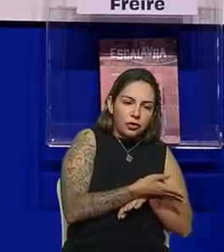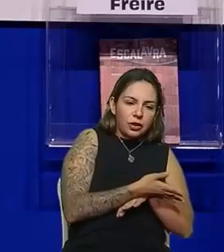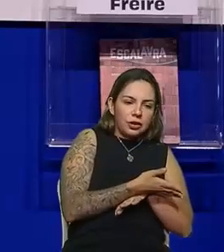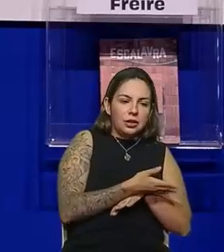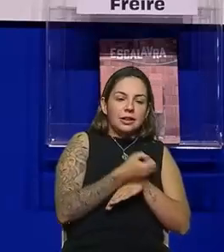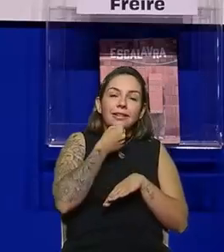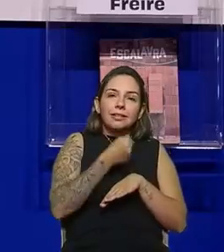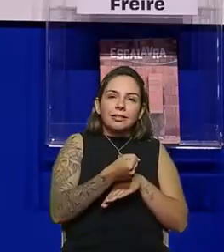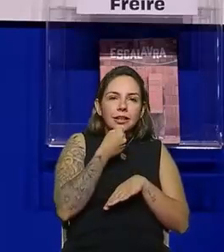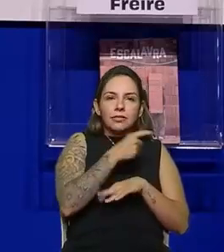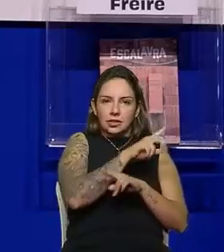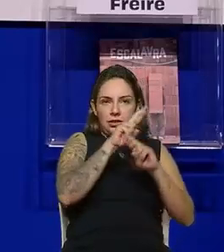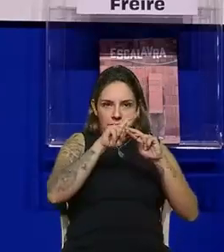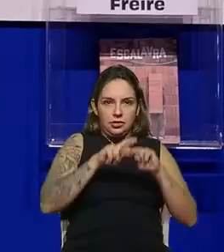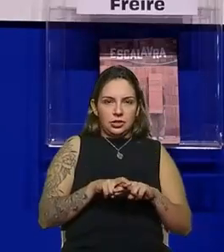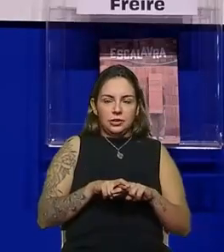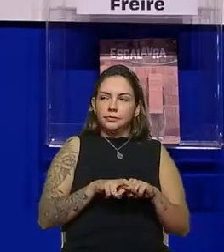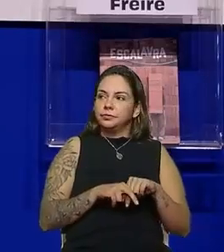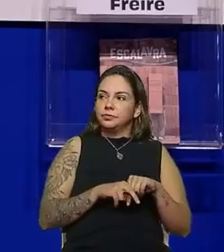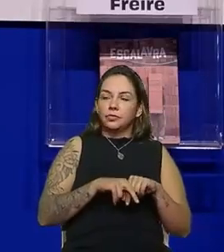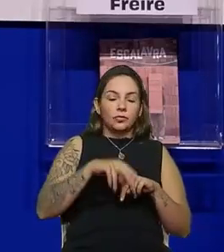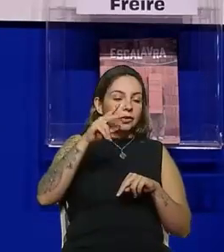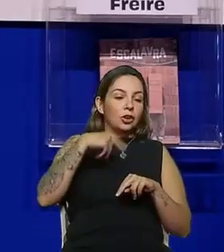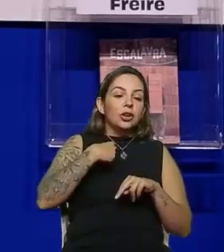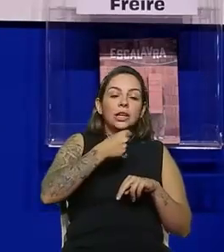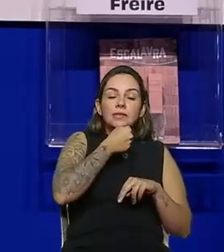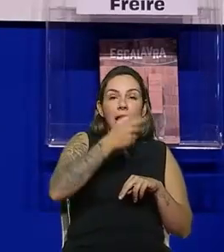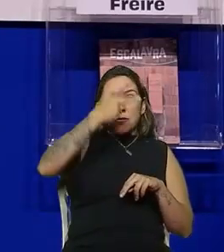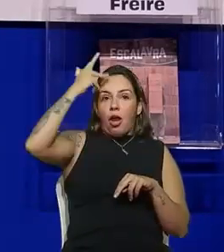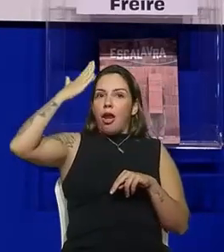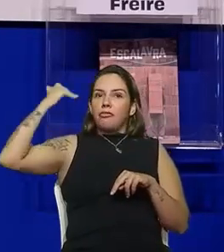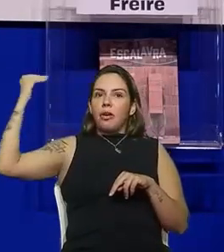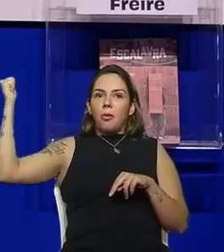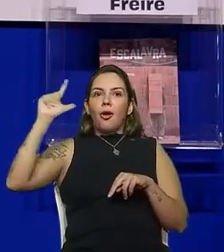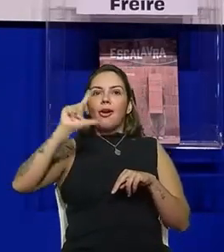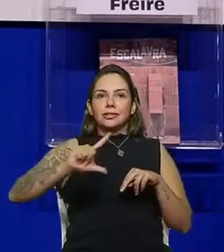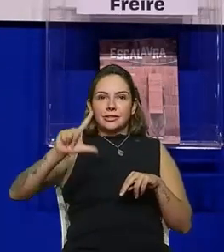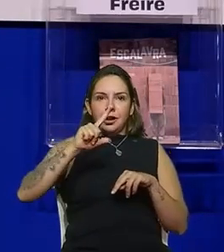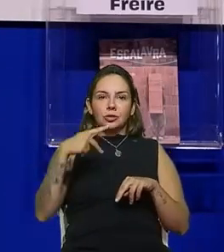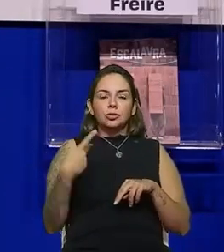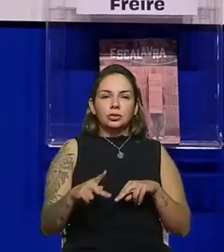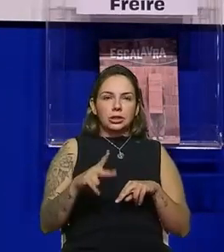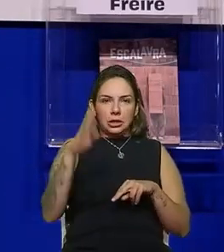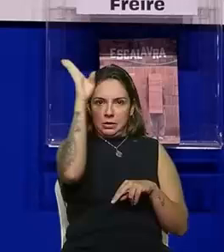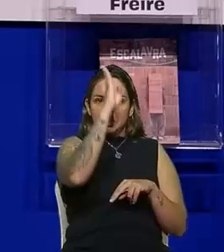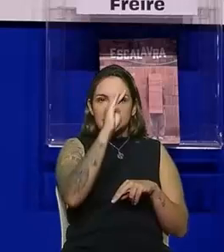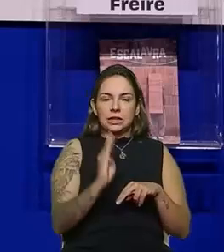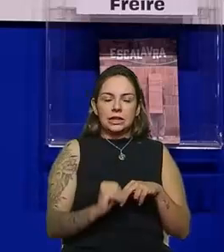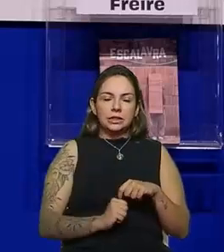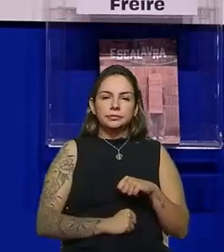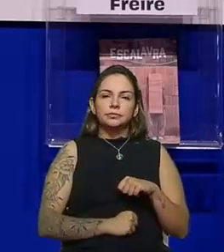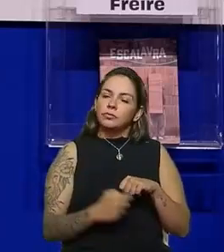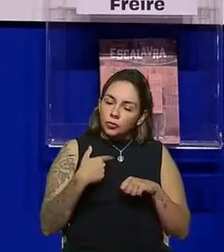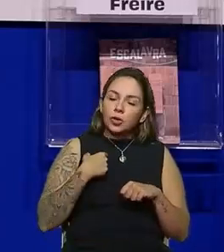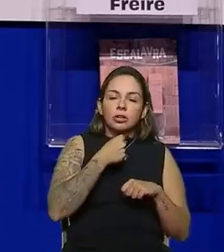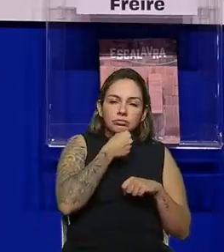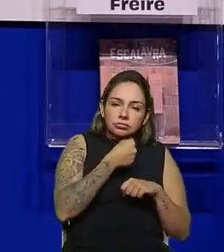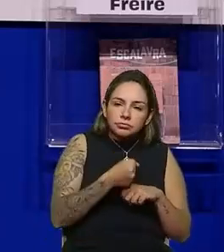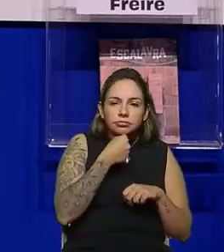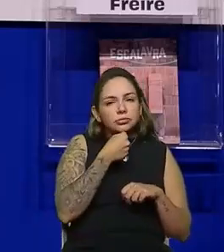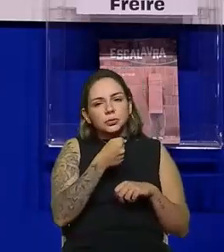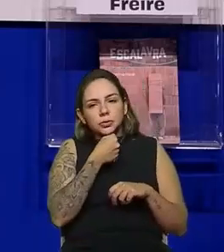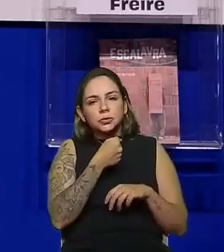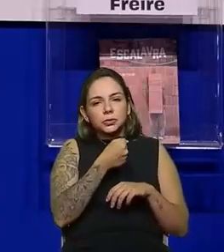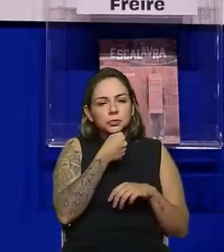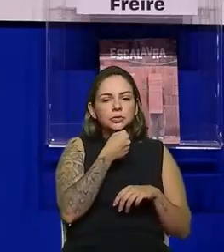propus entrevistar os grandes nomes da literatura brasileira e realmente os entrevistei. Então, Carlos